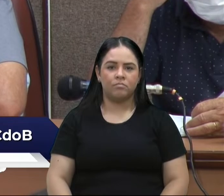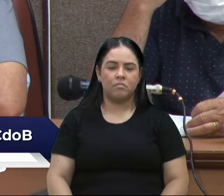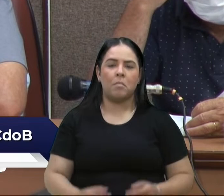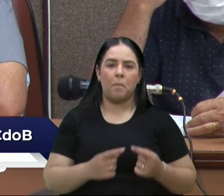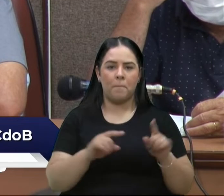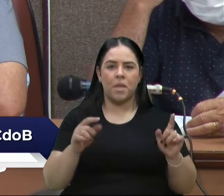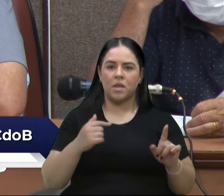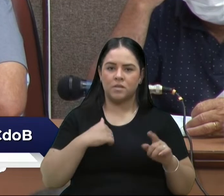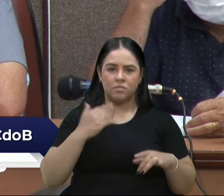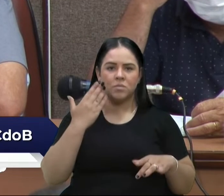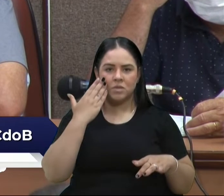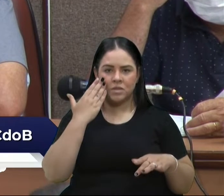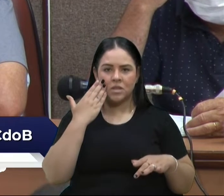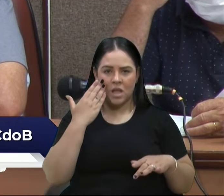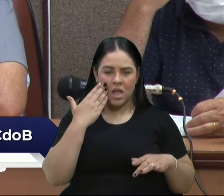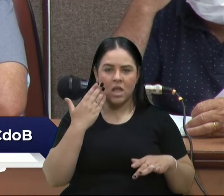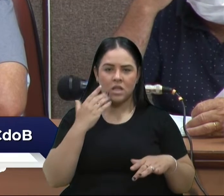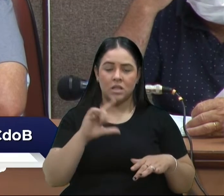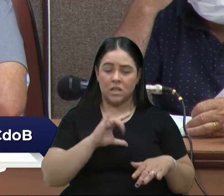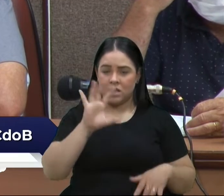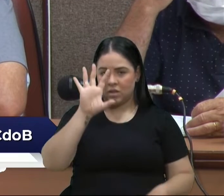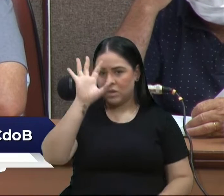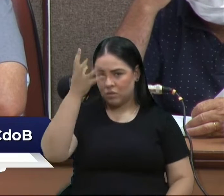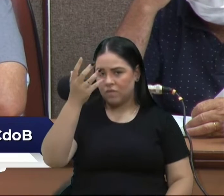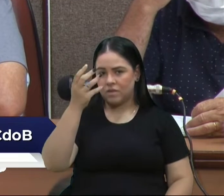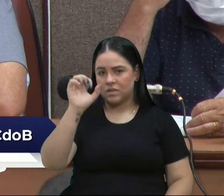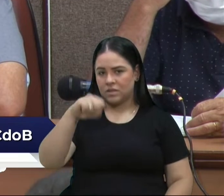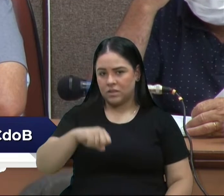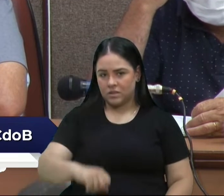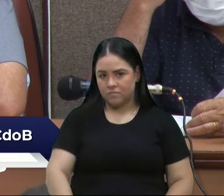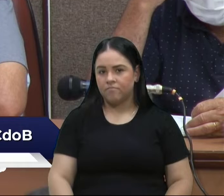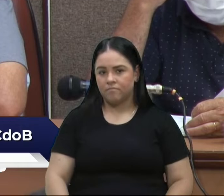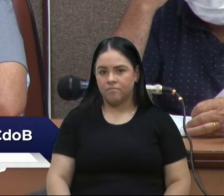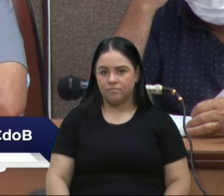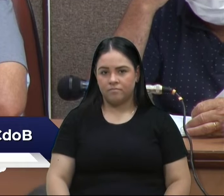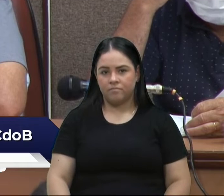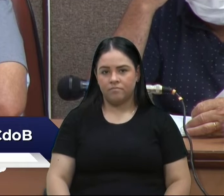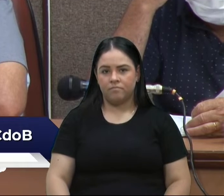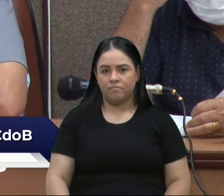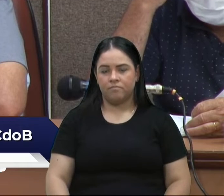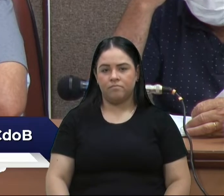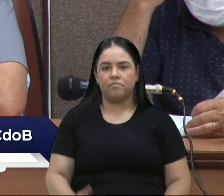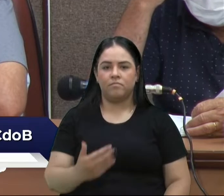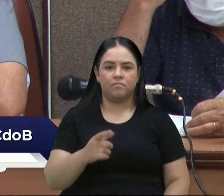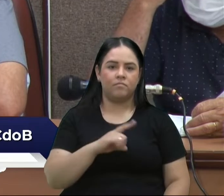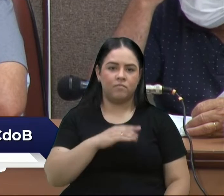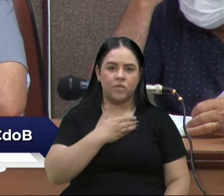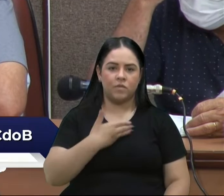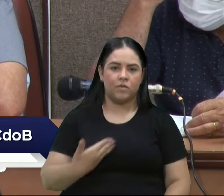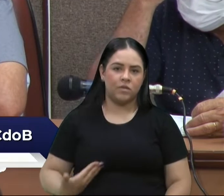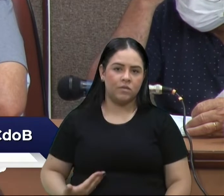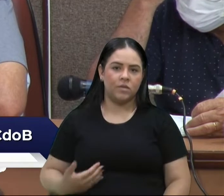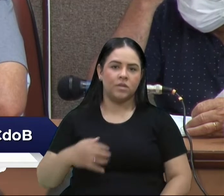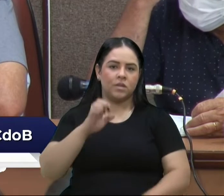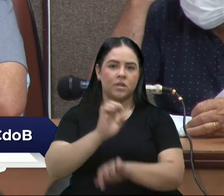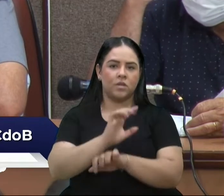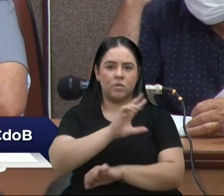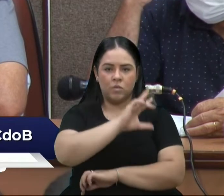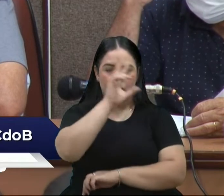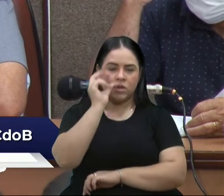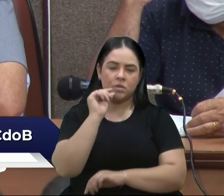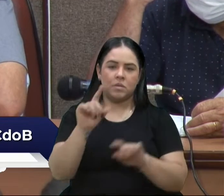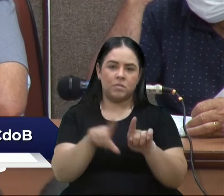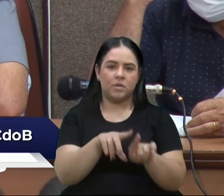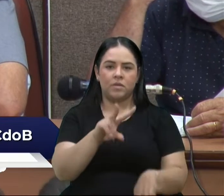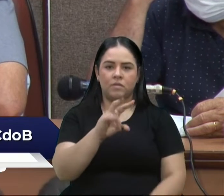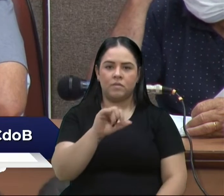algumas solução aí, né? Entre governo de estado e município, a questão do Virvi, que